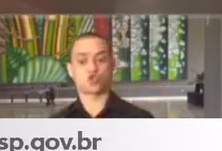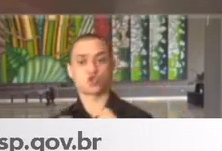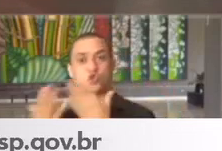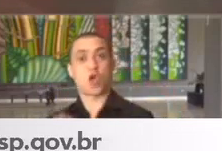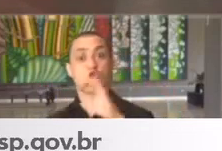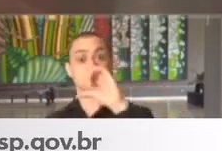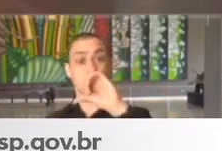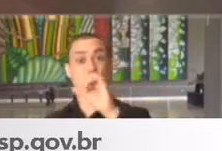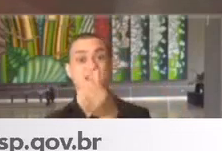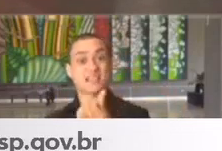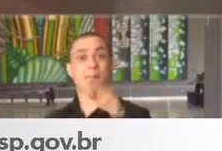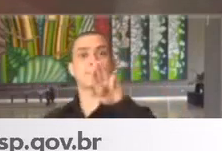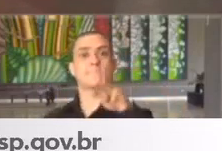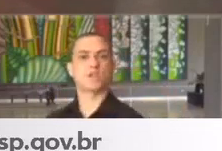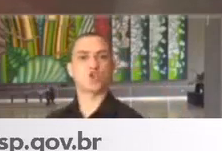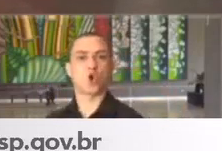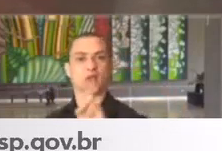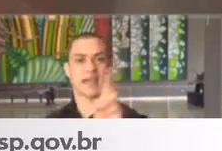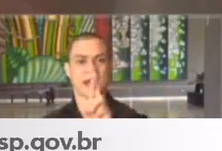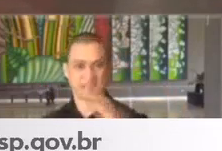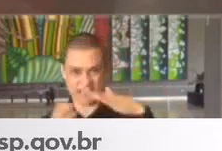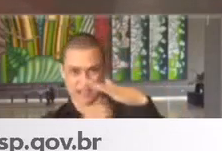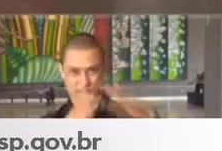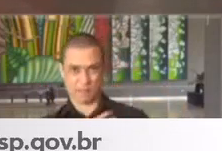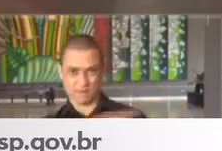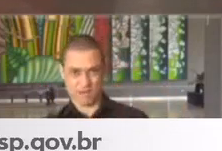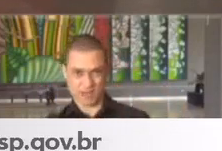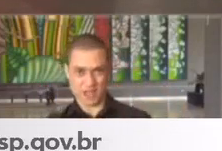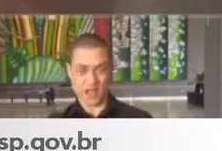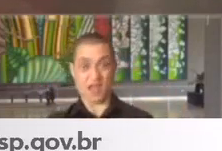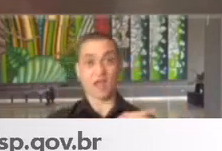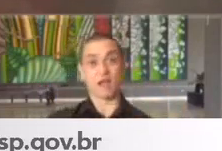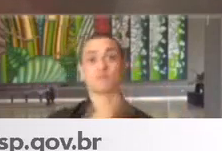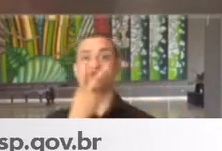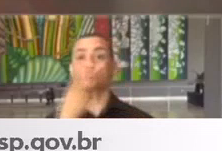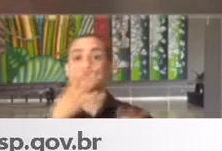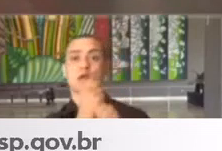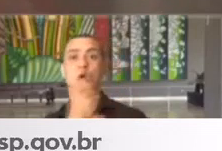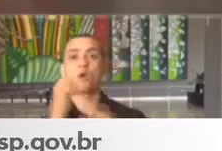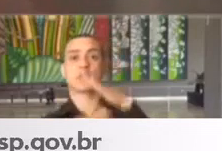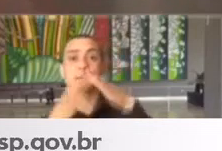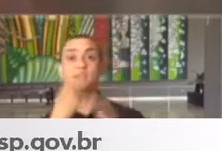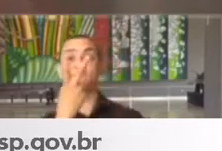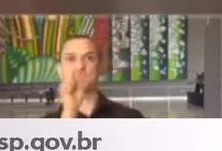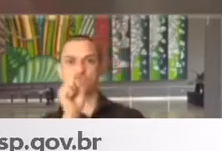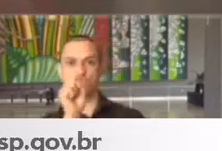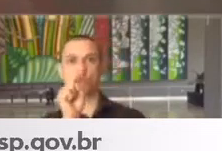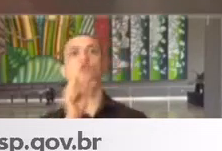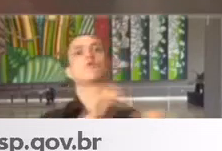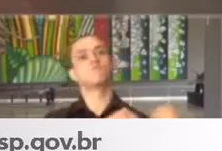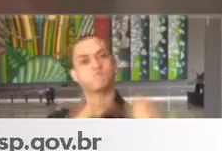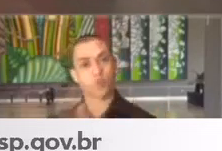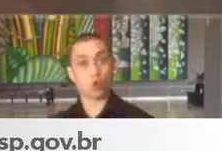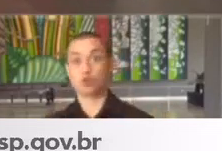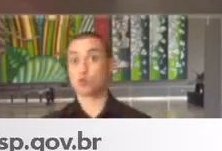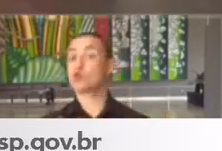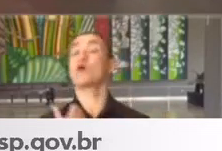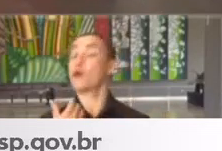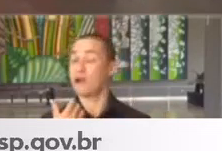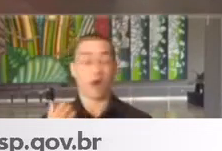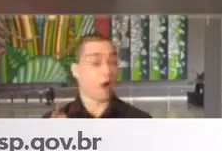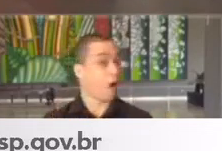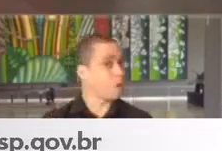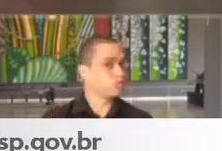de reais do setor privado através de 28 empresas nessa rede solidária. É um número recorde, isso foi obtido